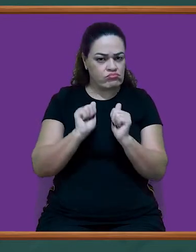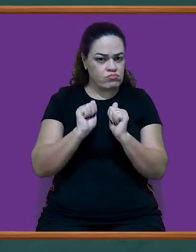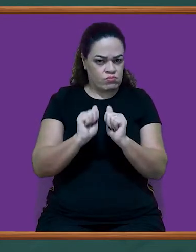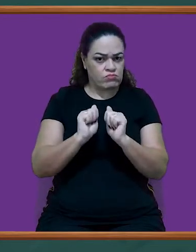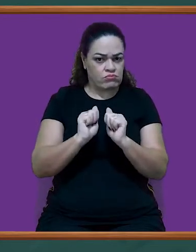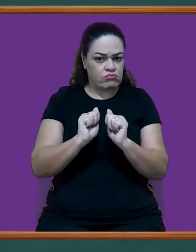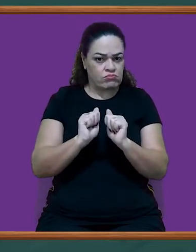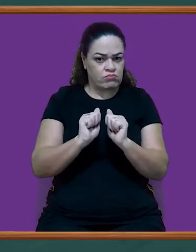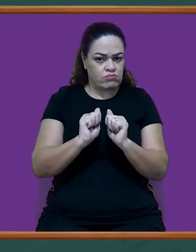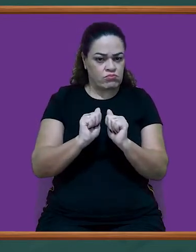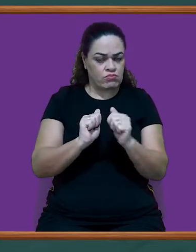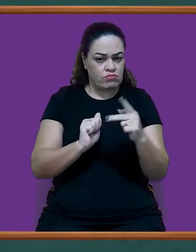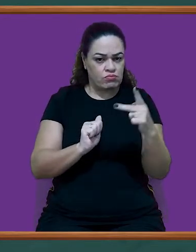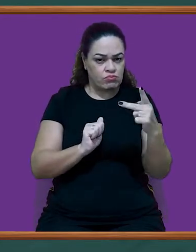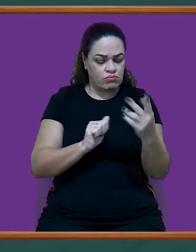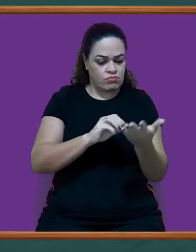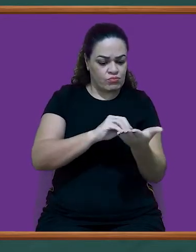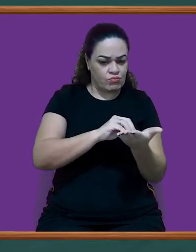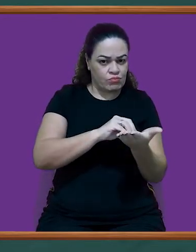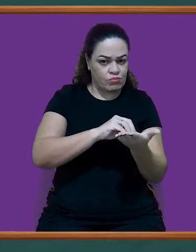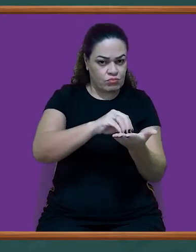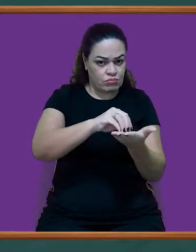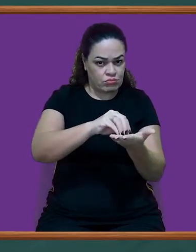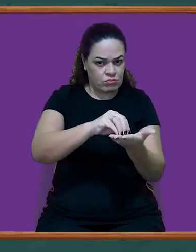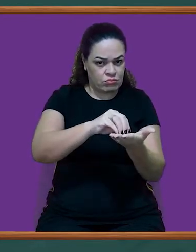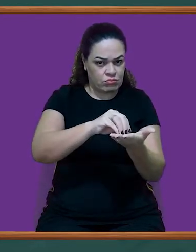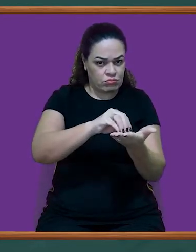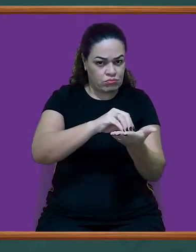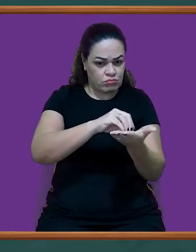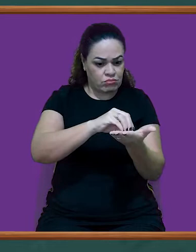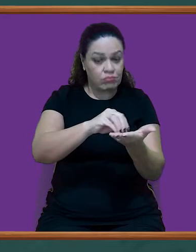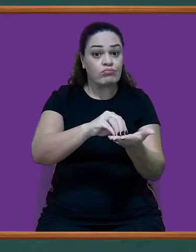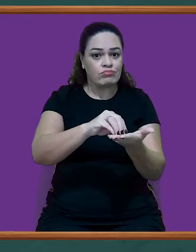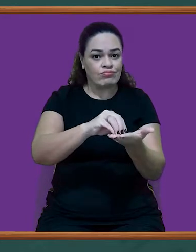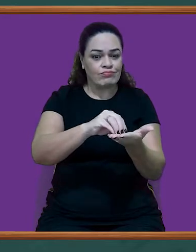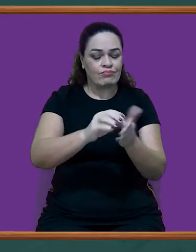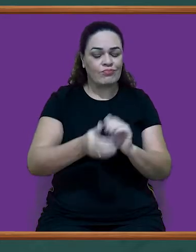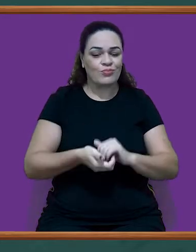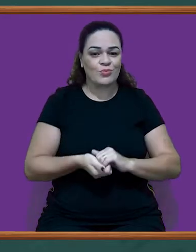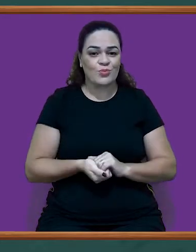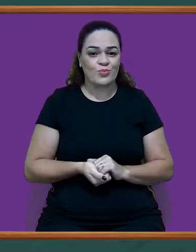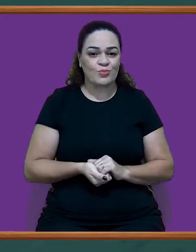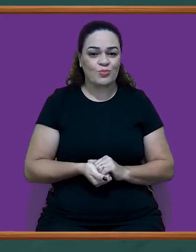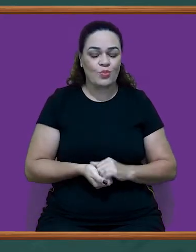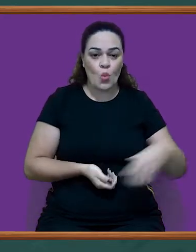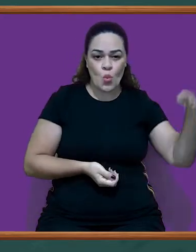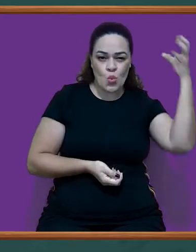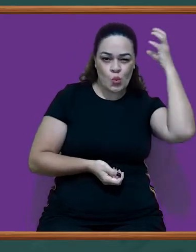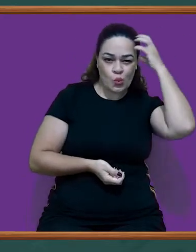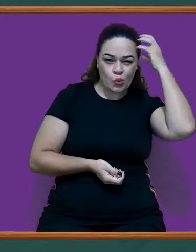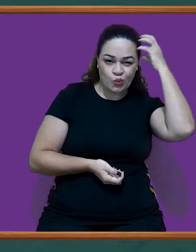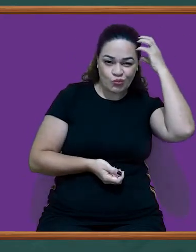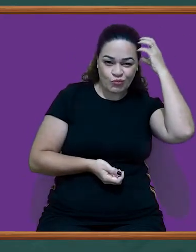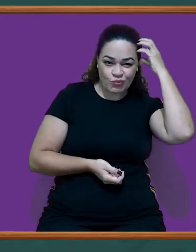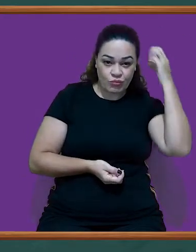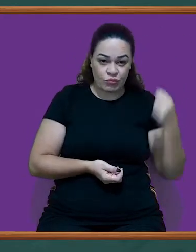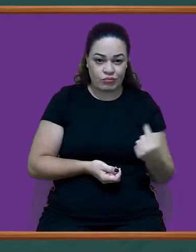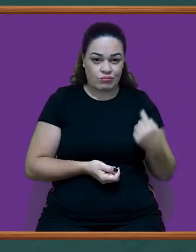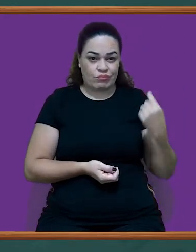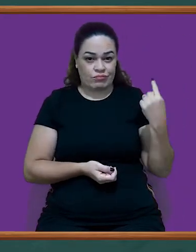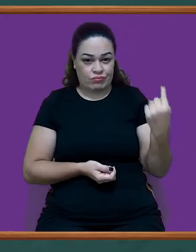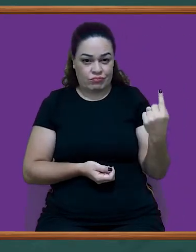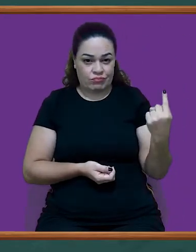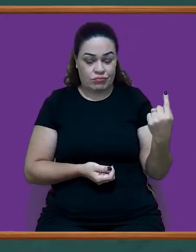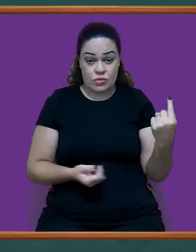você pode mover duas peças em um único lance e essas peças são o rei e uma das Torres